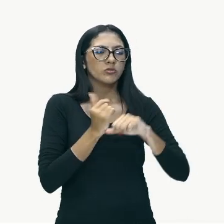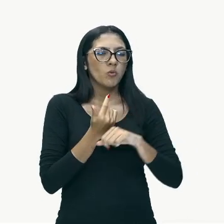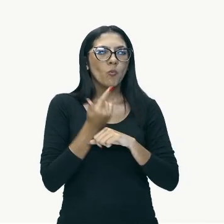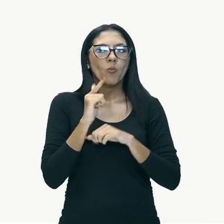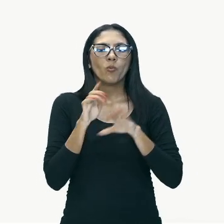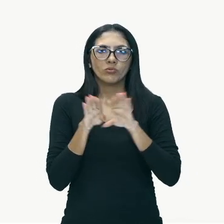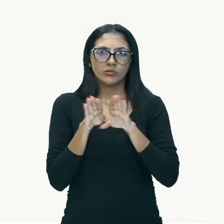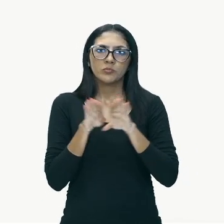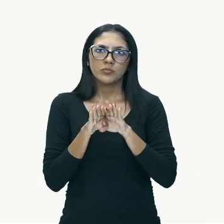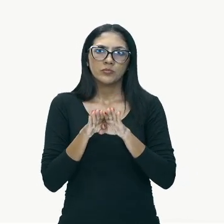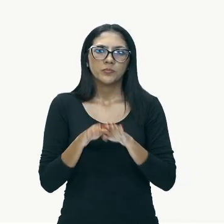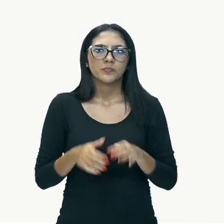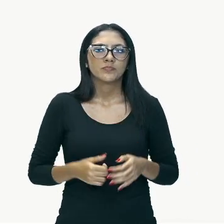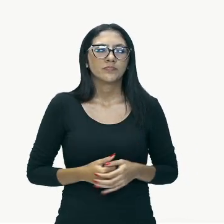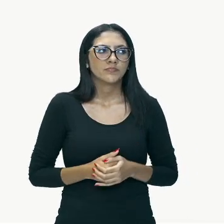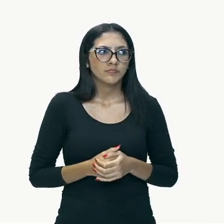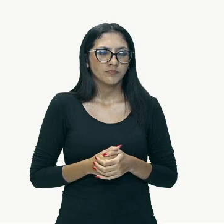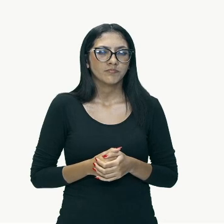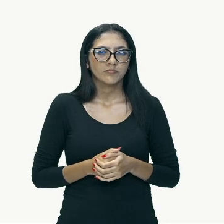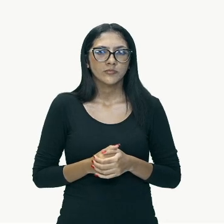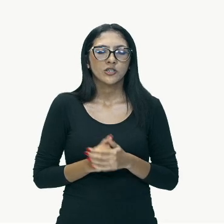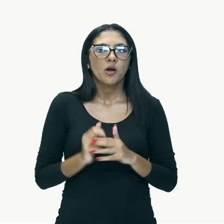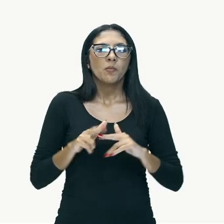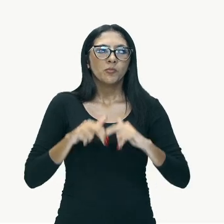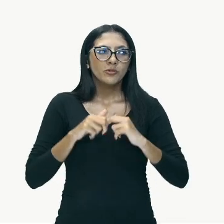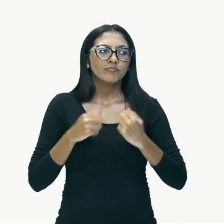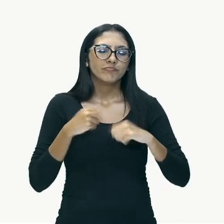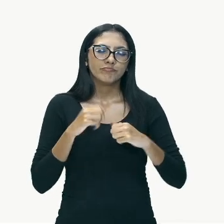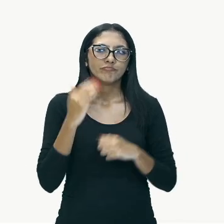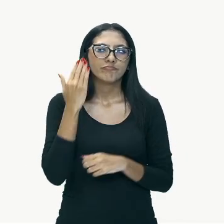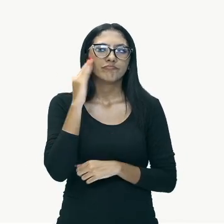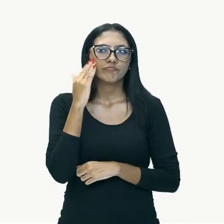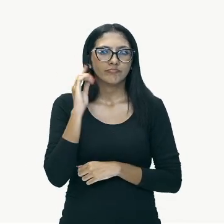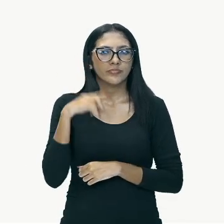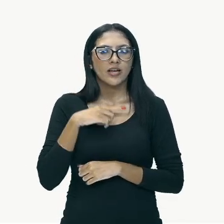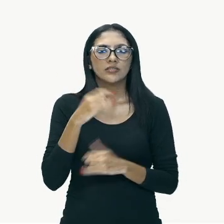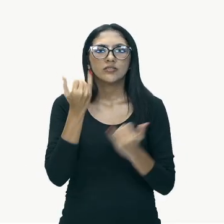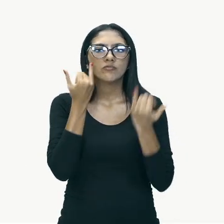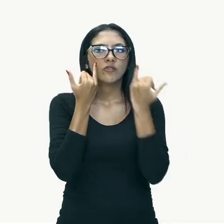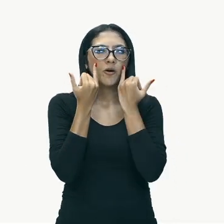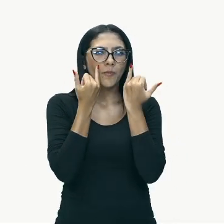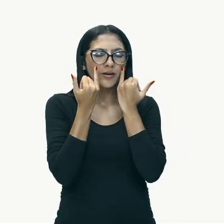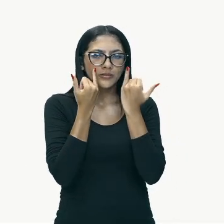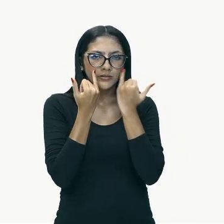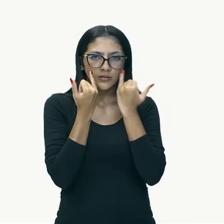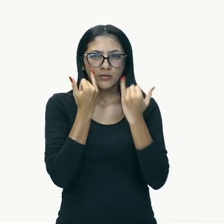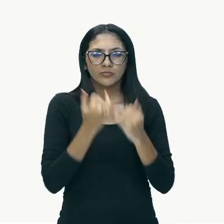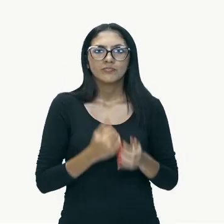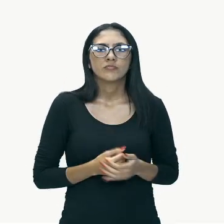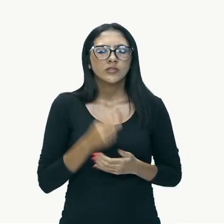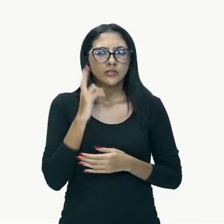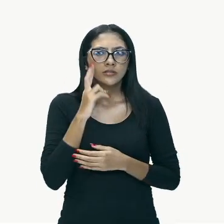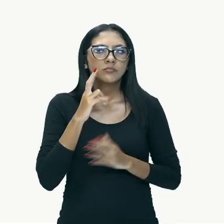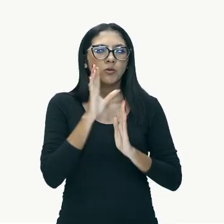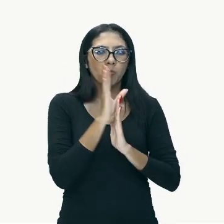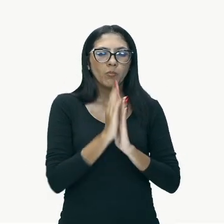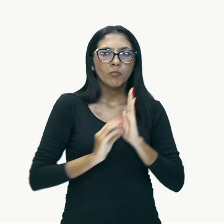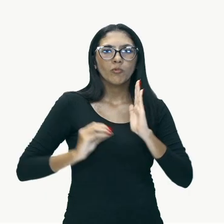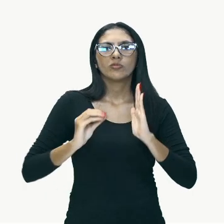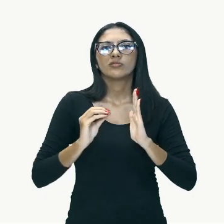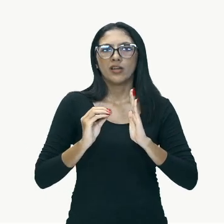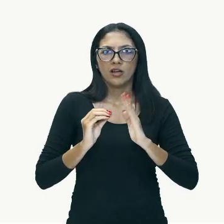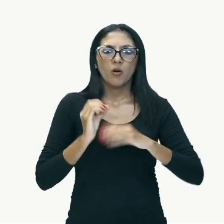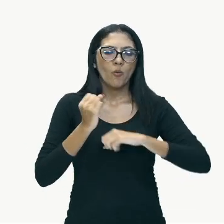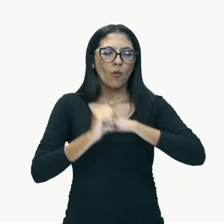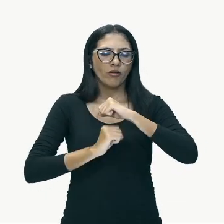é importante você entender essas informações que nós falamos aqui. Nós falamos sobre modelos atômicos. Os modelos